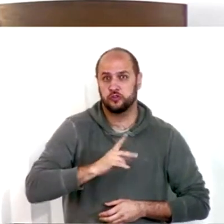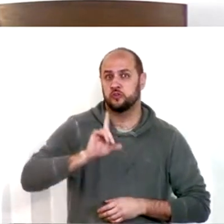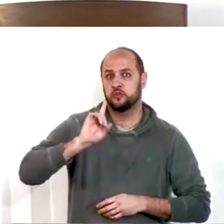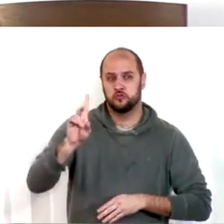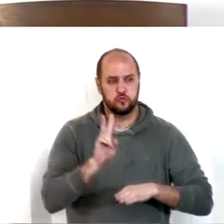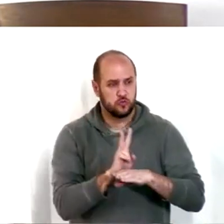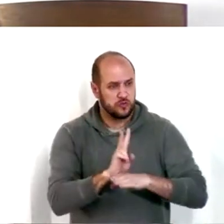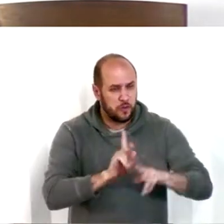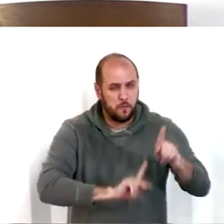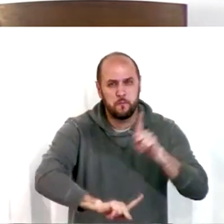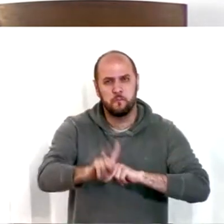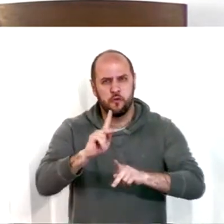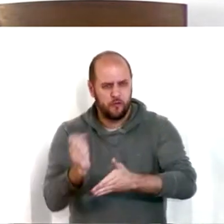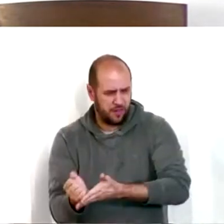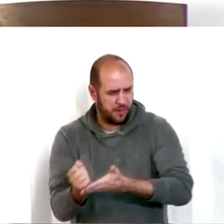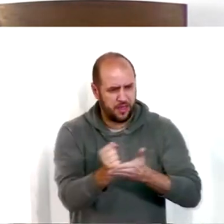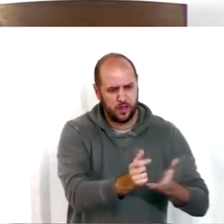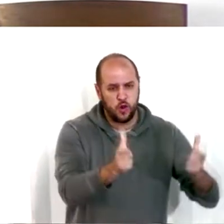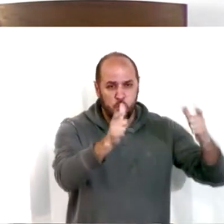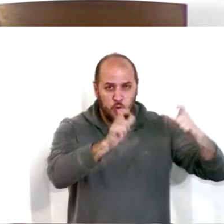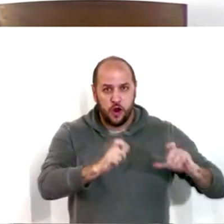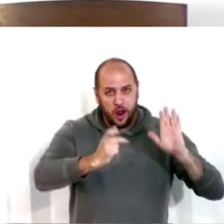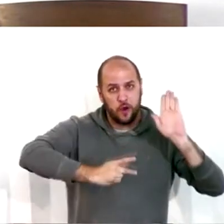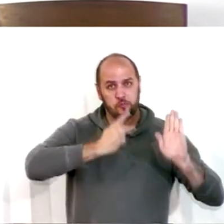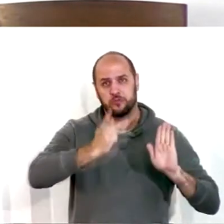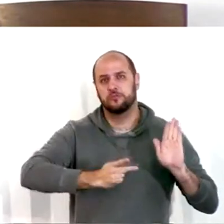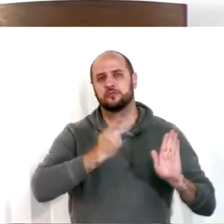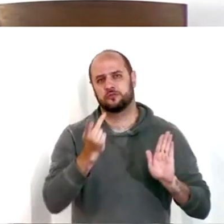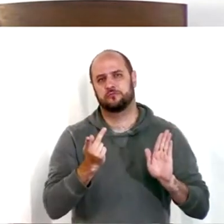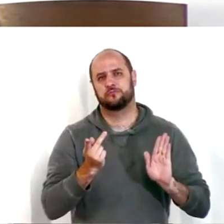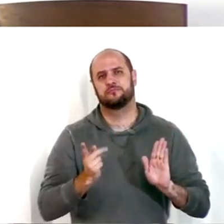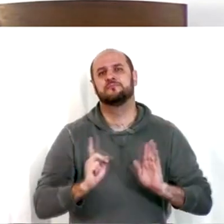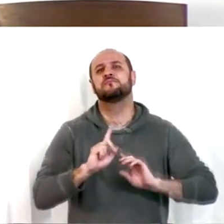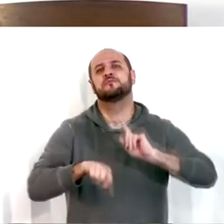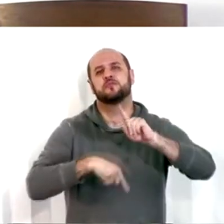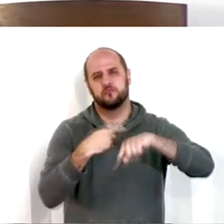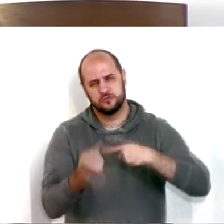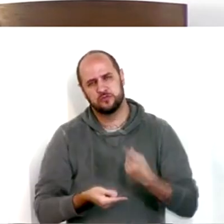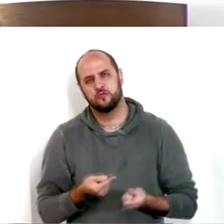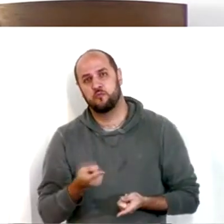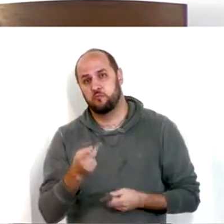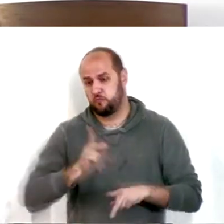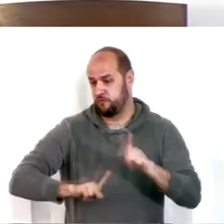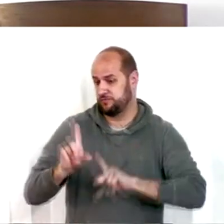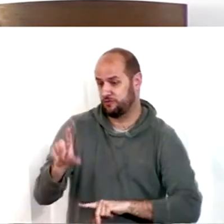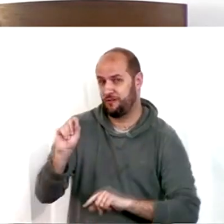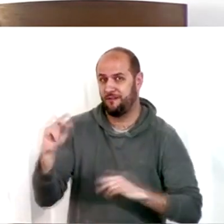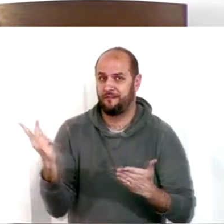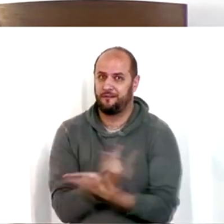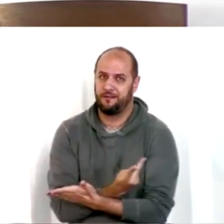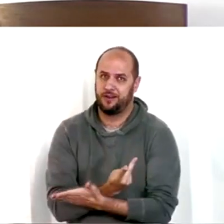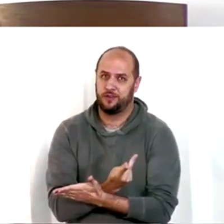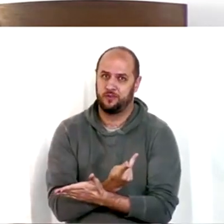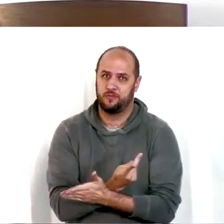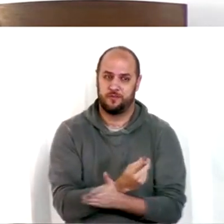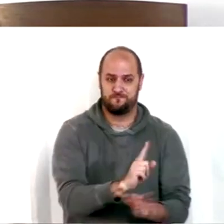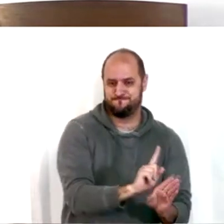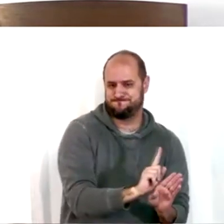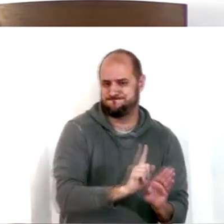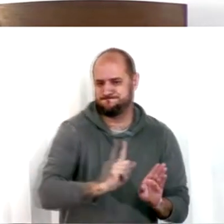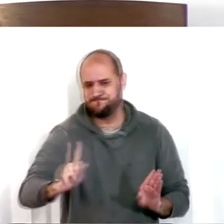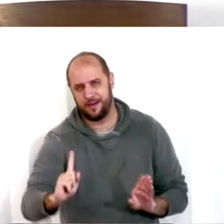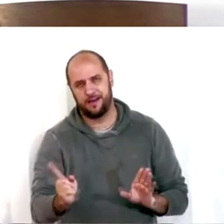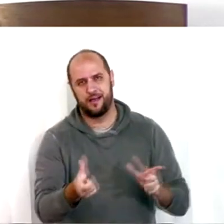povo novamente à terra prometida, depois deles fazerem uma má escolha e abandonarem a terra que o